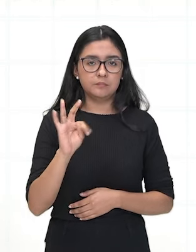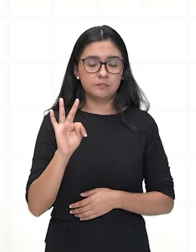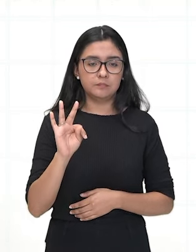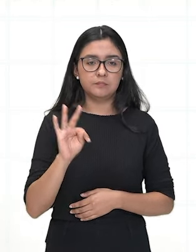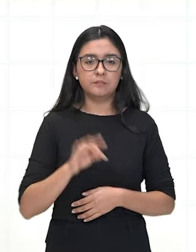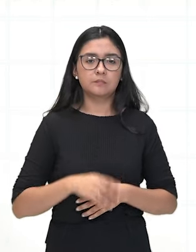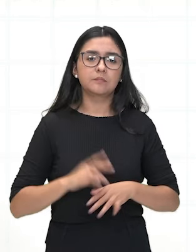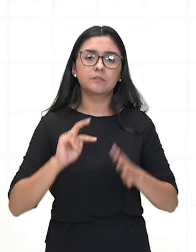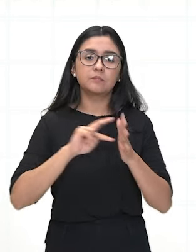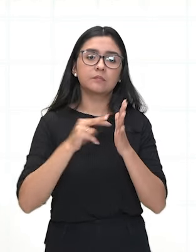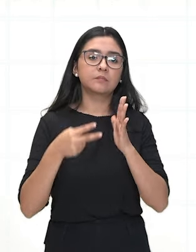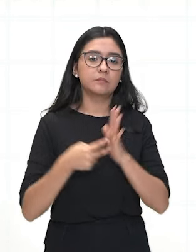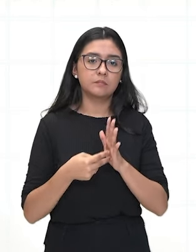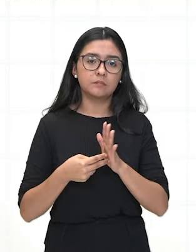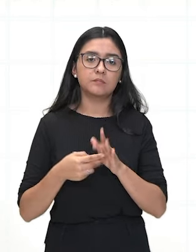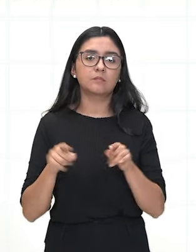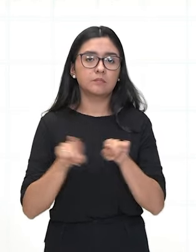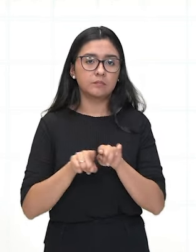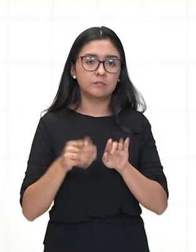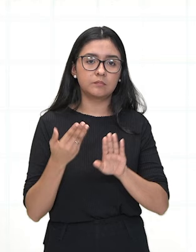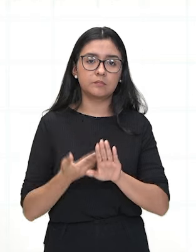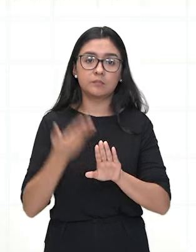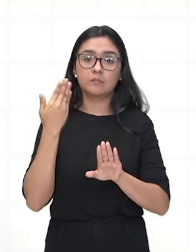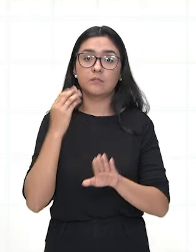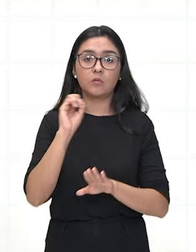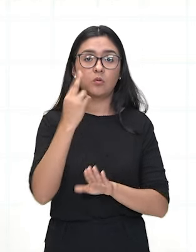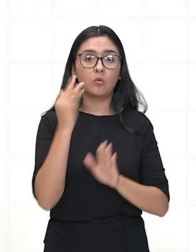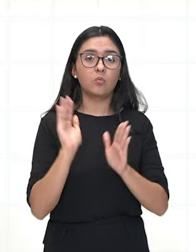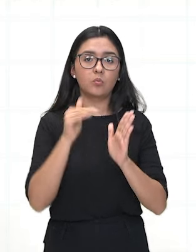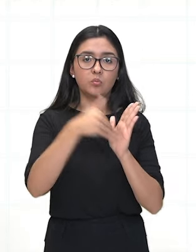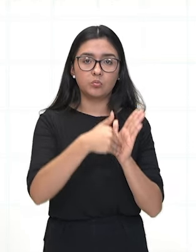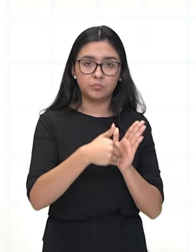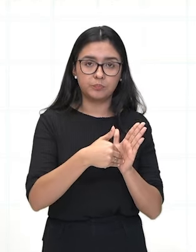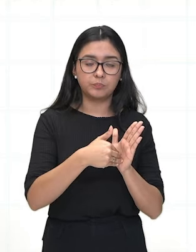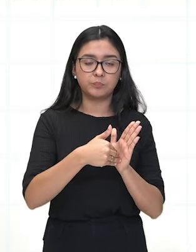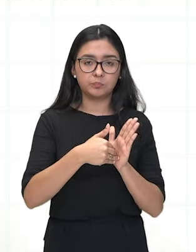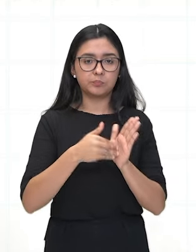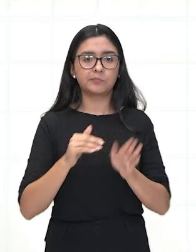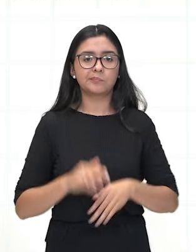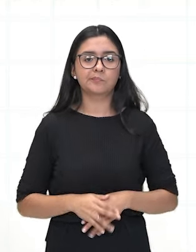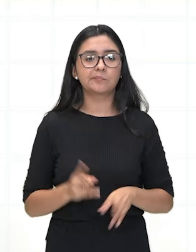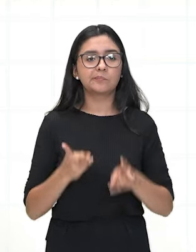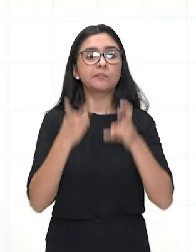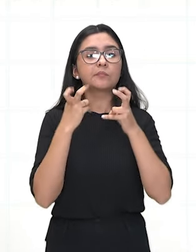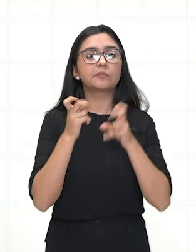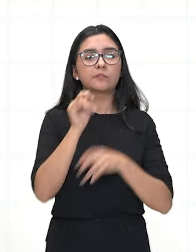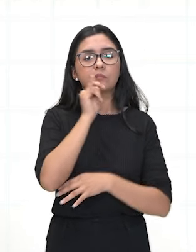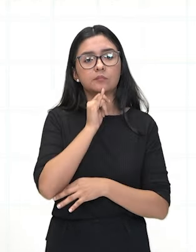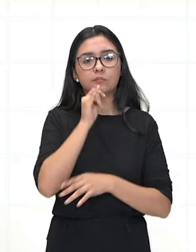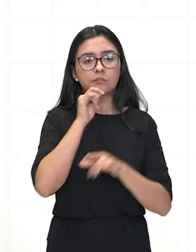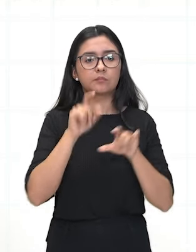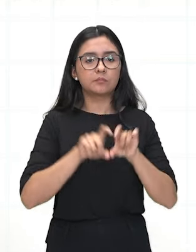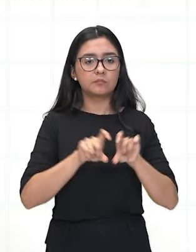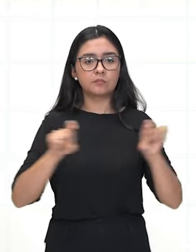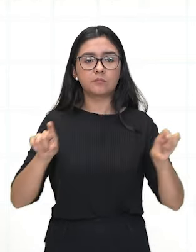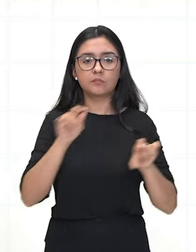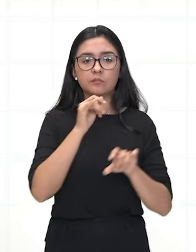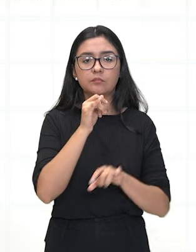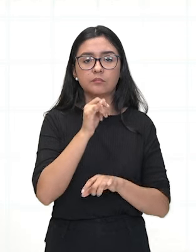é fica passado ou último olha o exemplo we